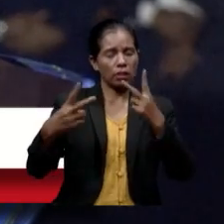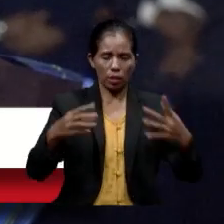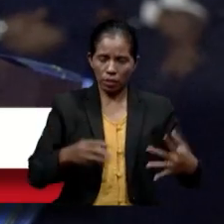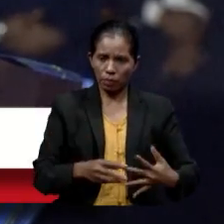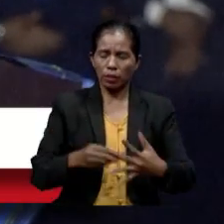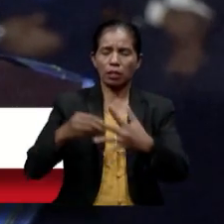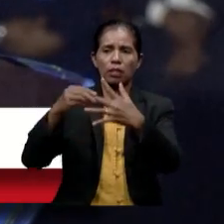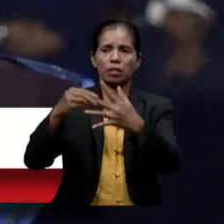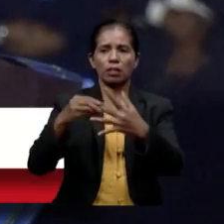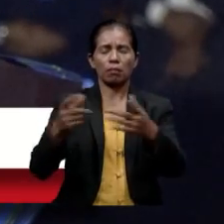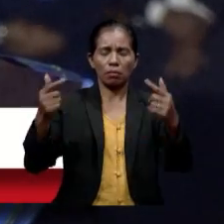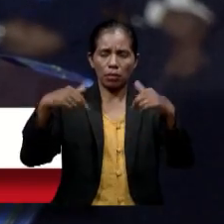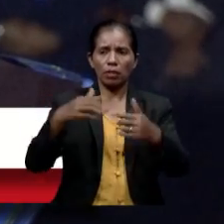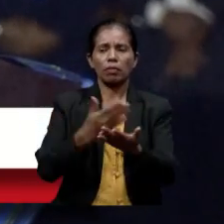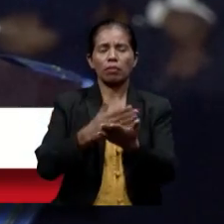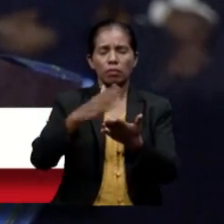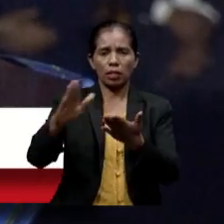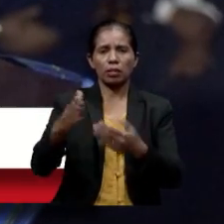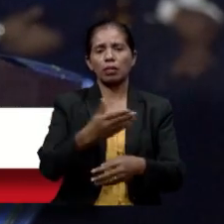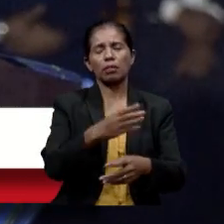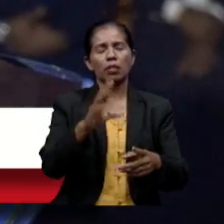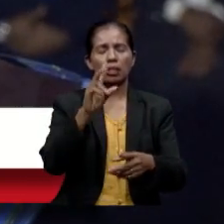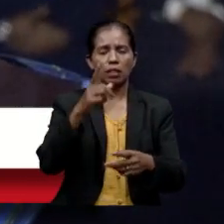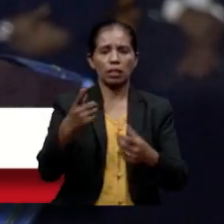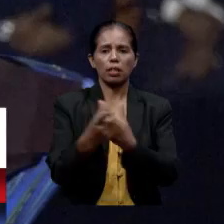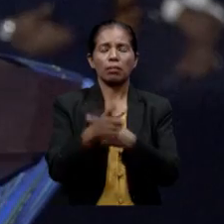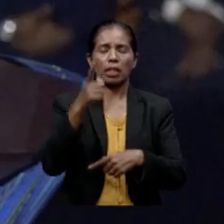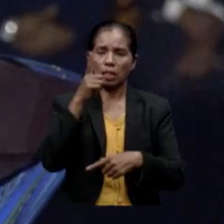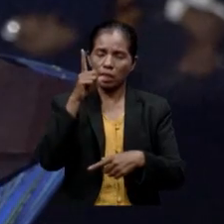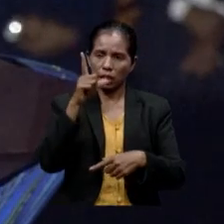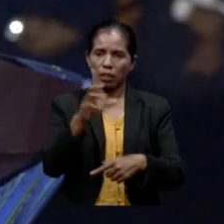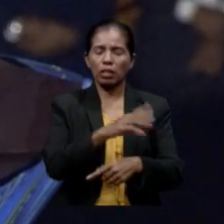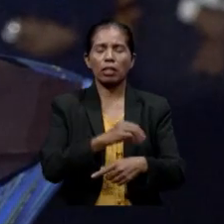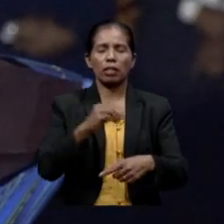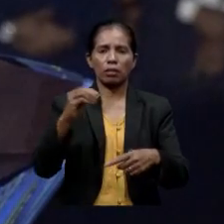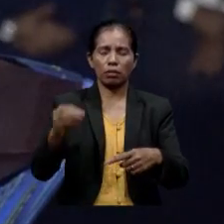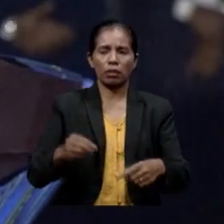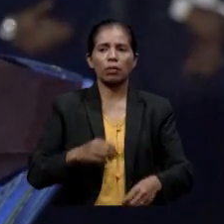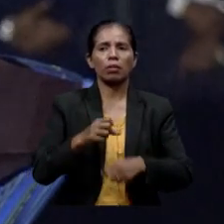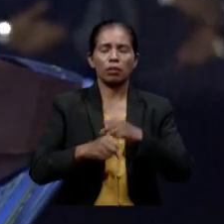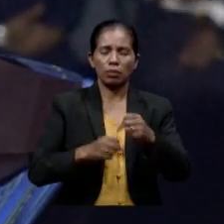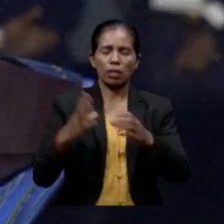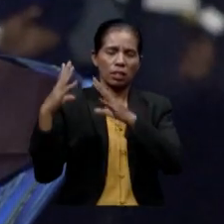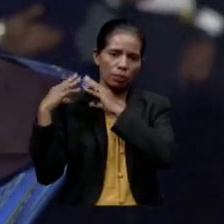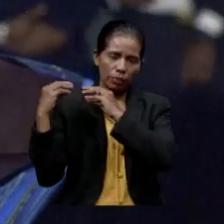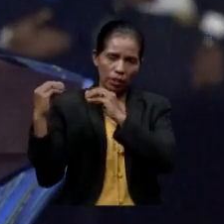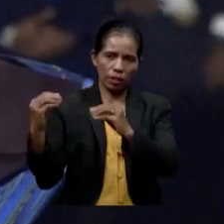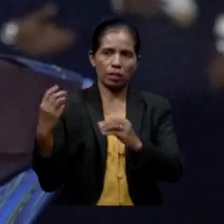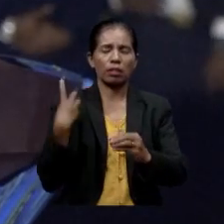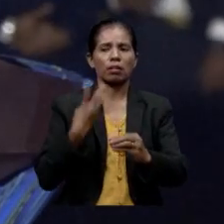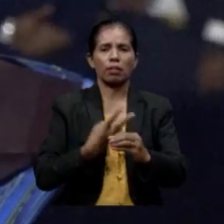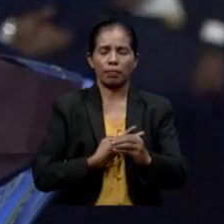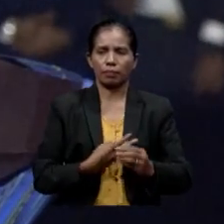Não partilhamos só uma língua e identidade comum, partilhamos sofrimentos e esperanças